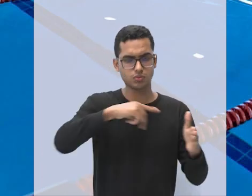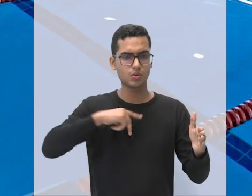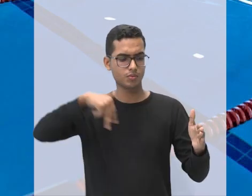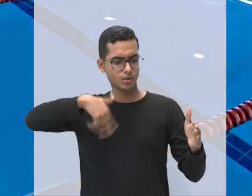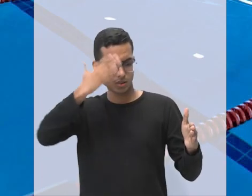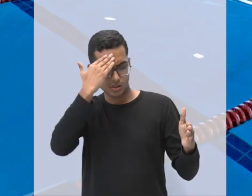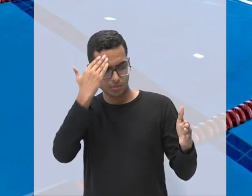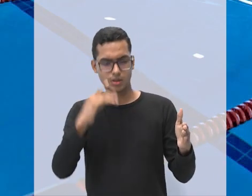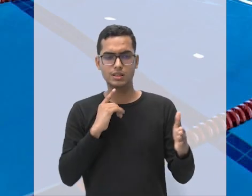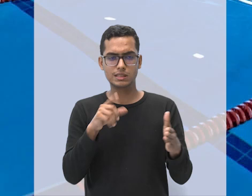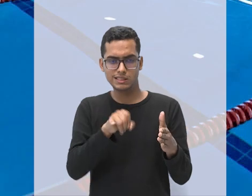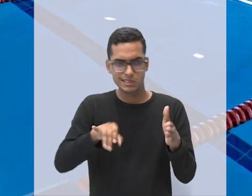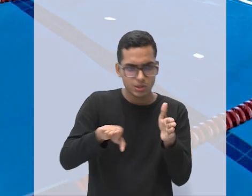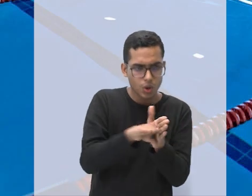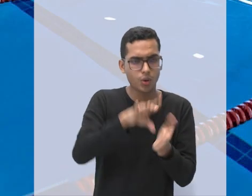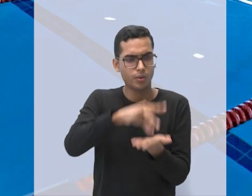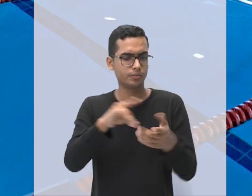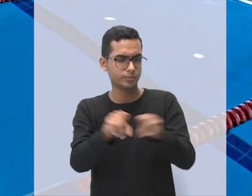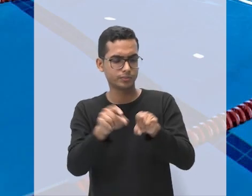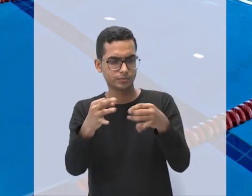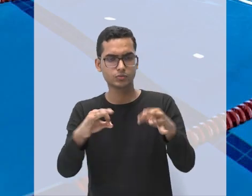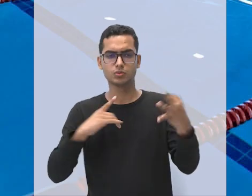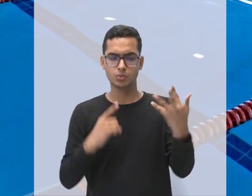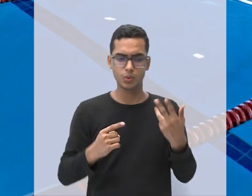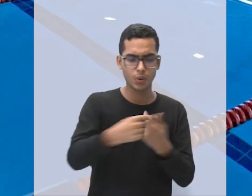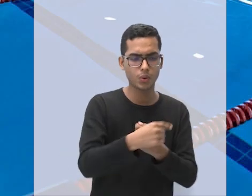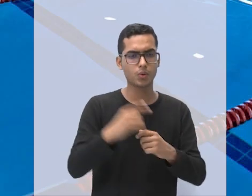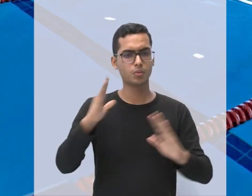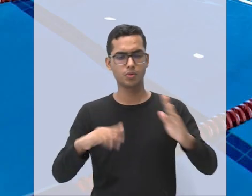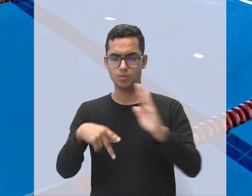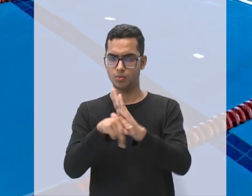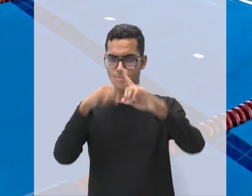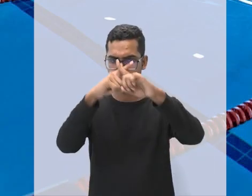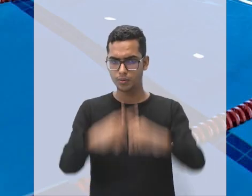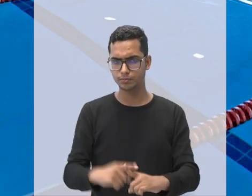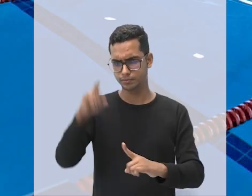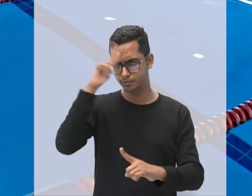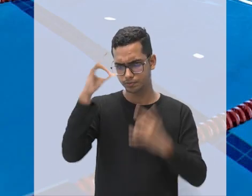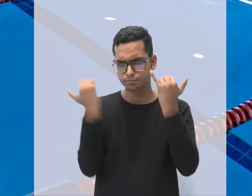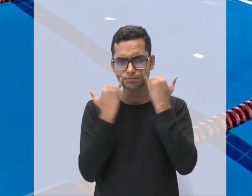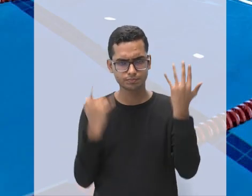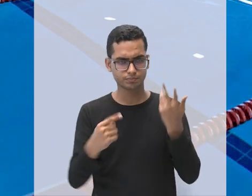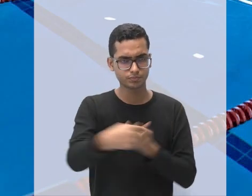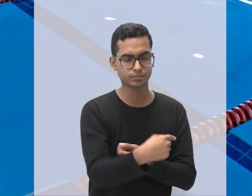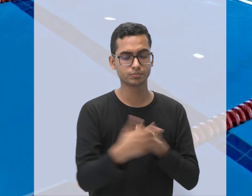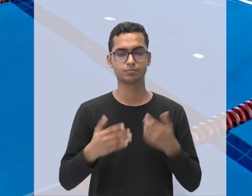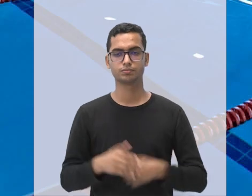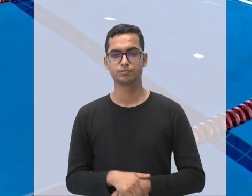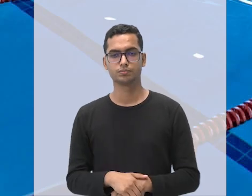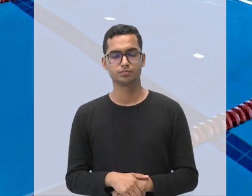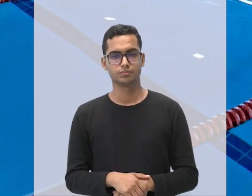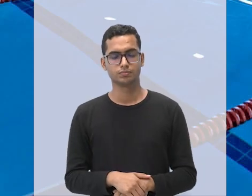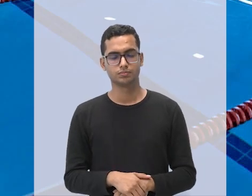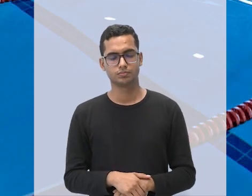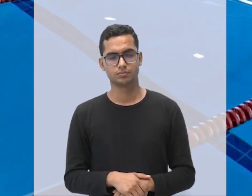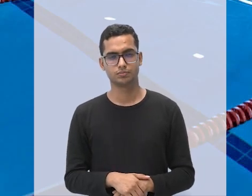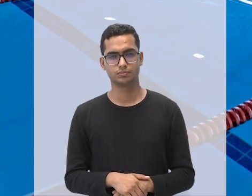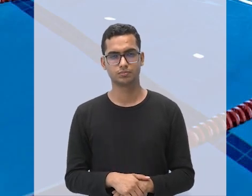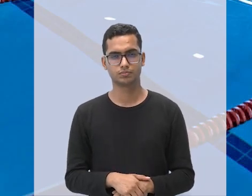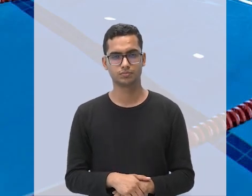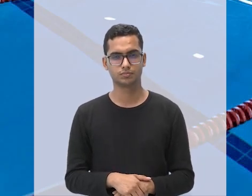o planejamento deles. Tem ali juízes para saída, juízes para chegada, juízes para voltas, né, para as voltas que eles